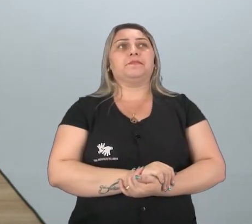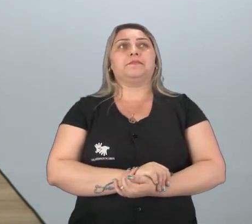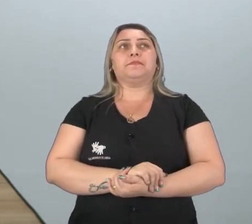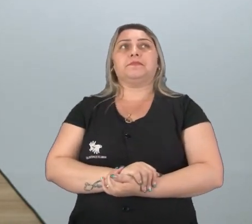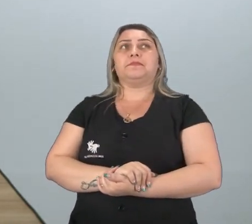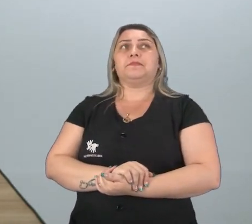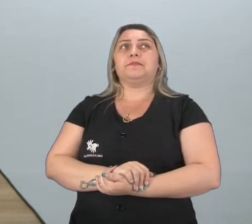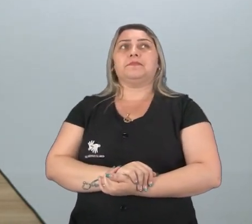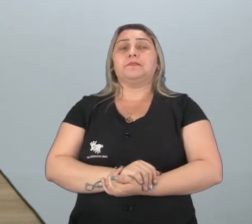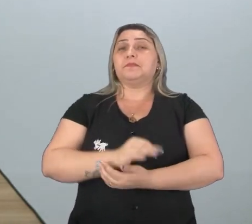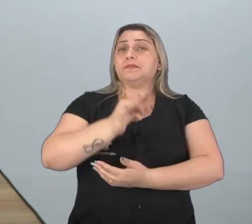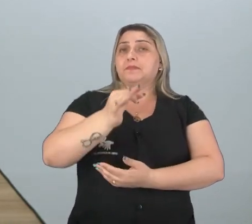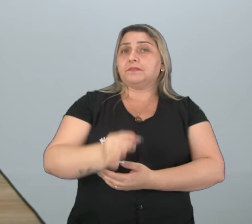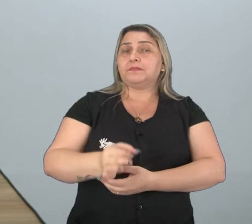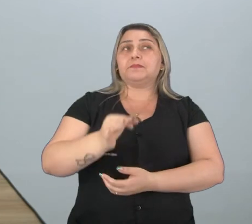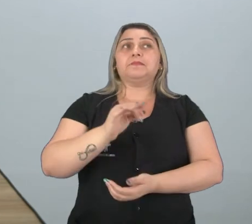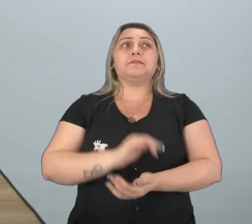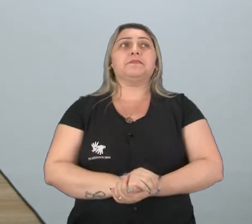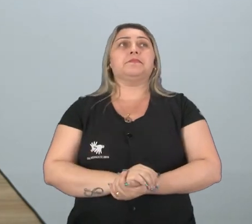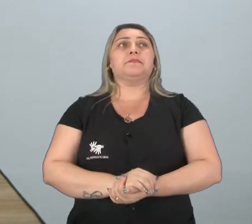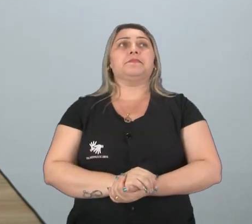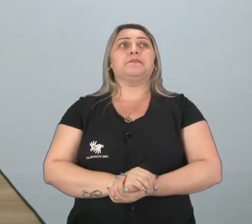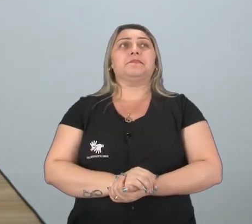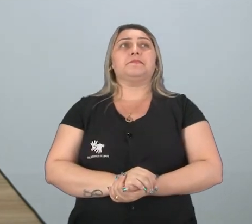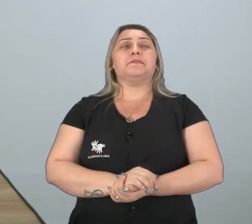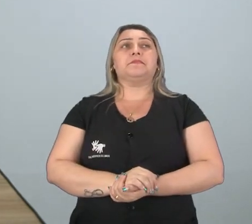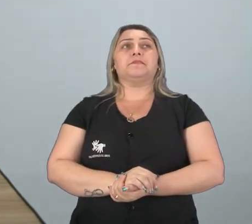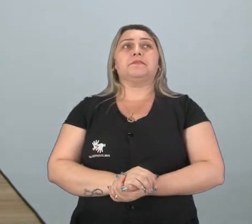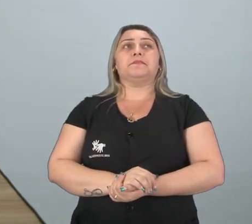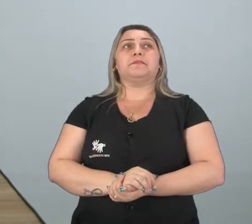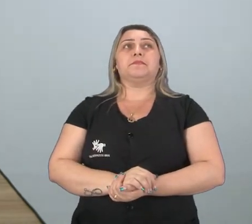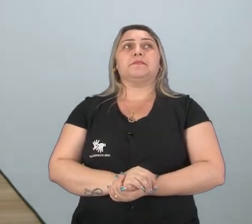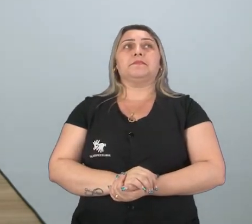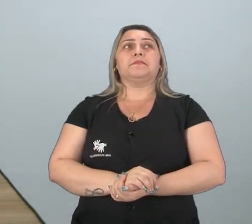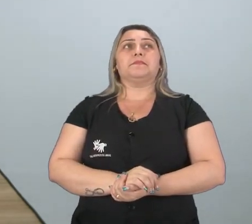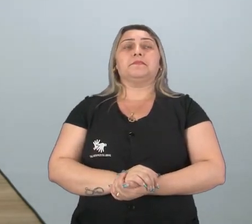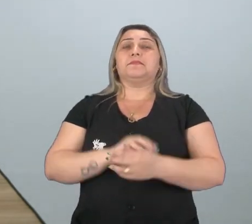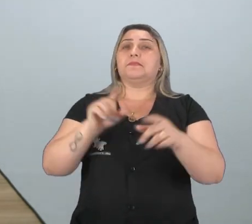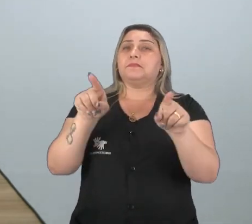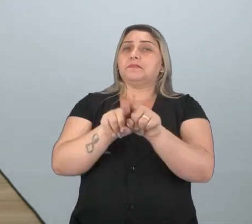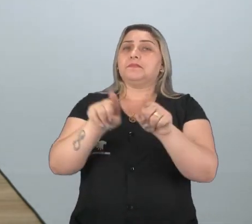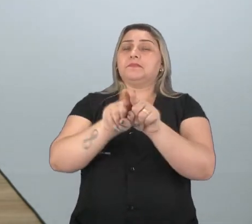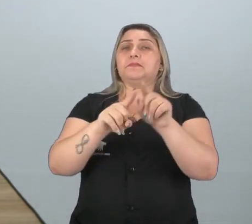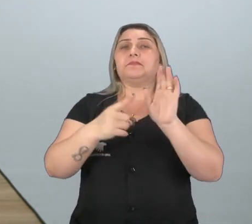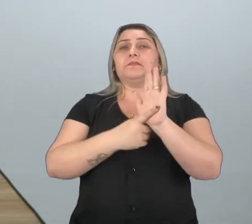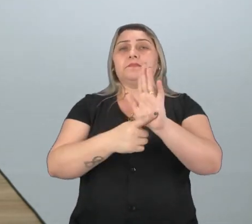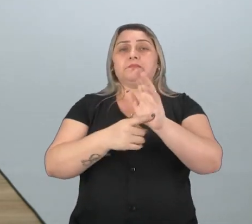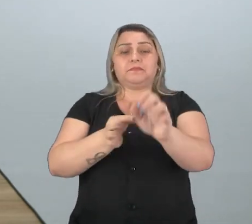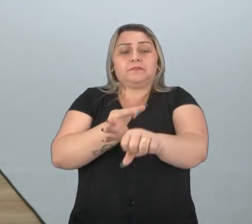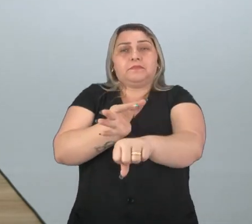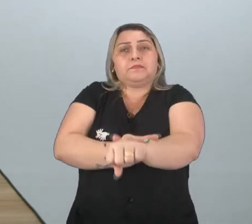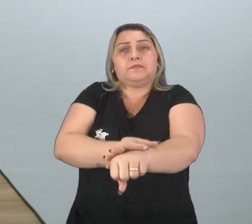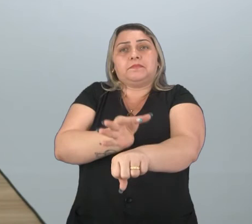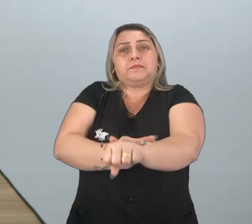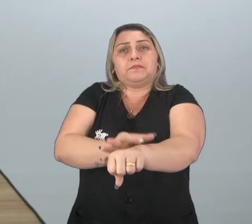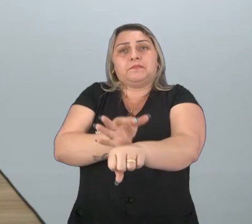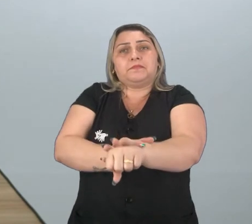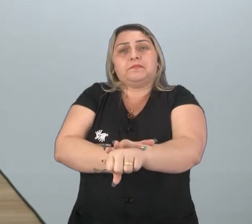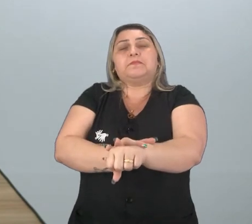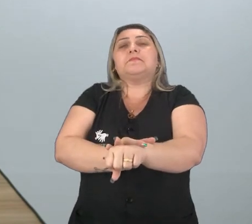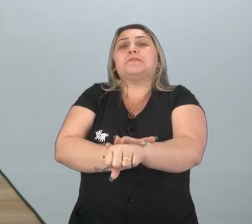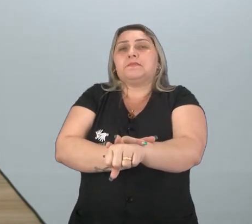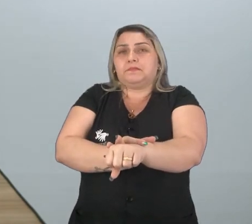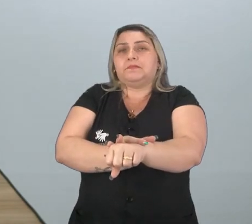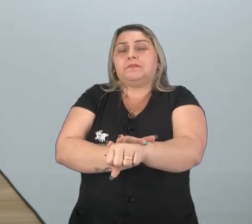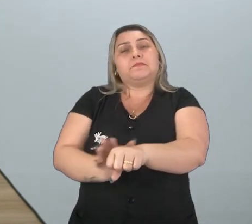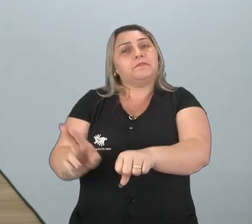segundos, certo? Esses números, também aparecem no nosso relógio de pulso, o